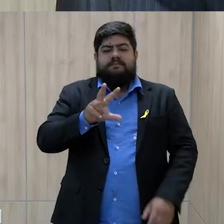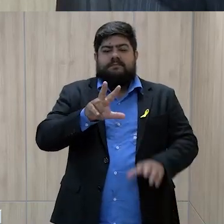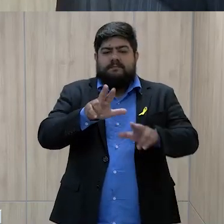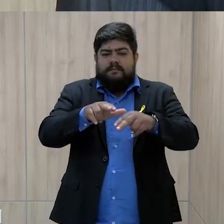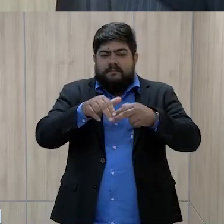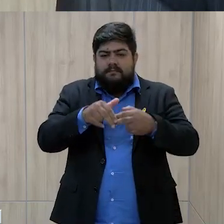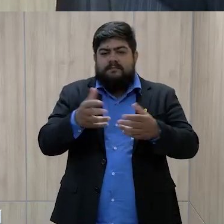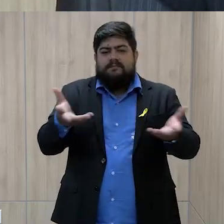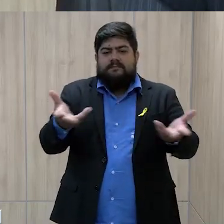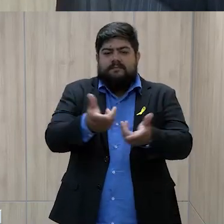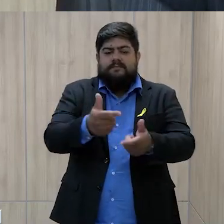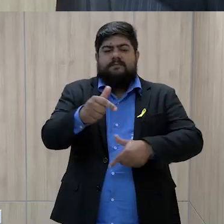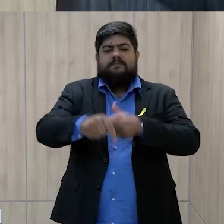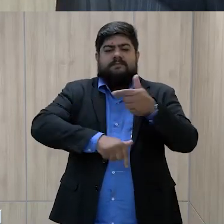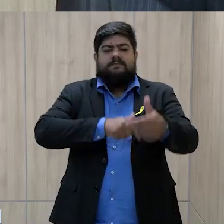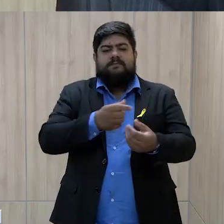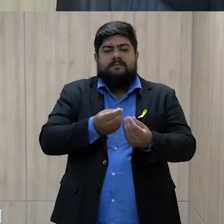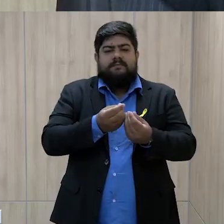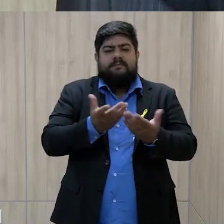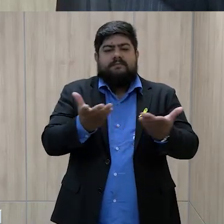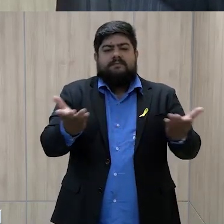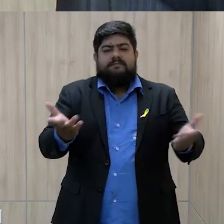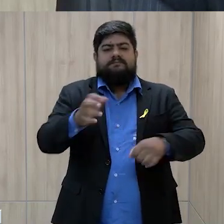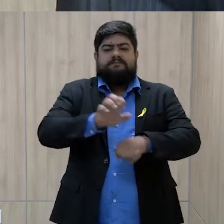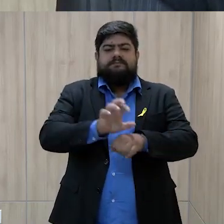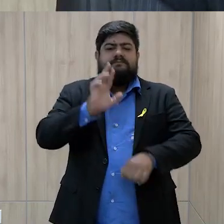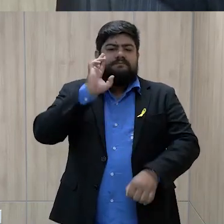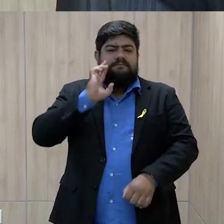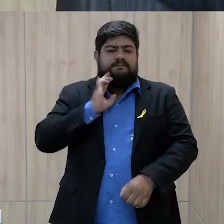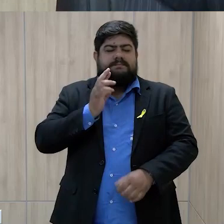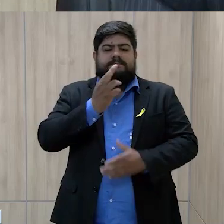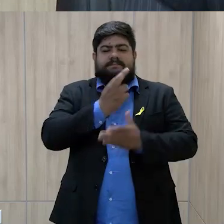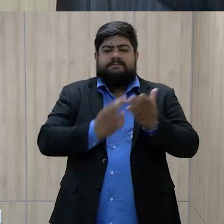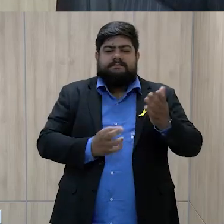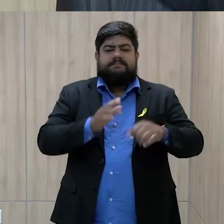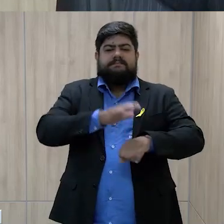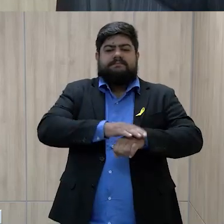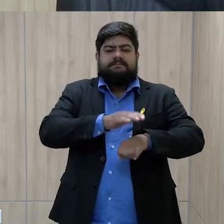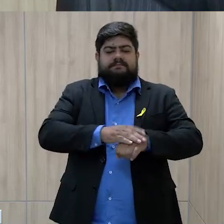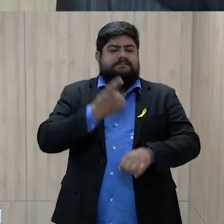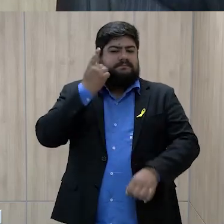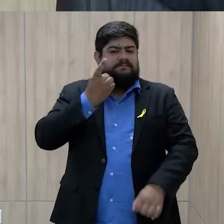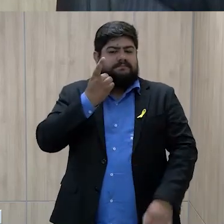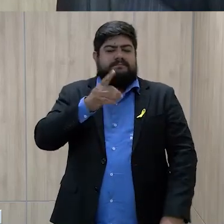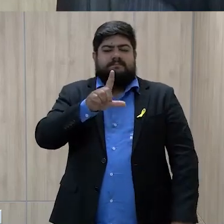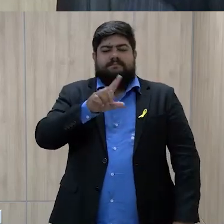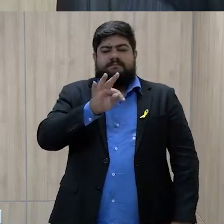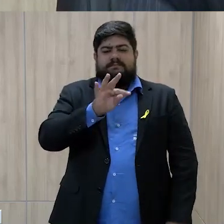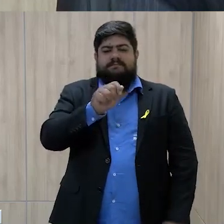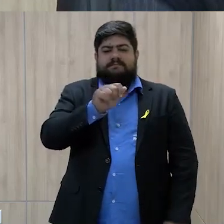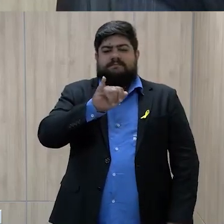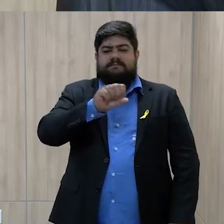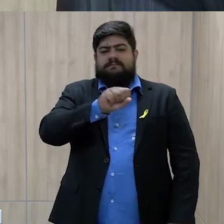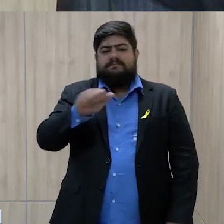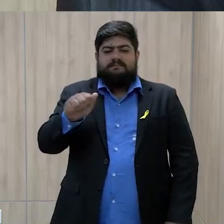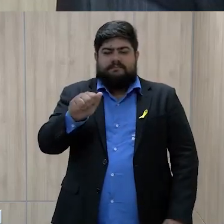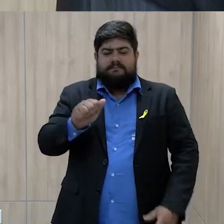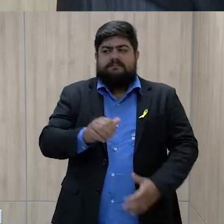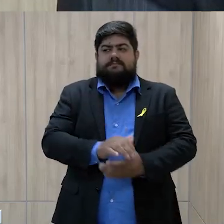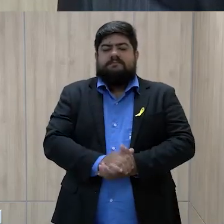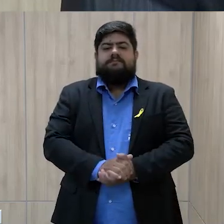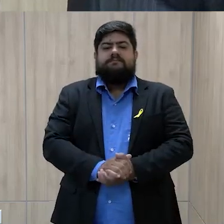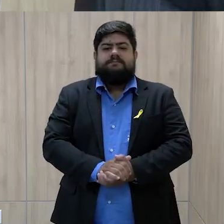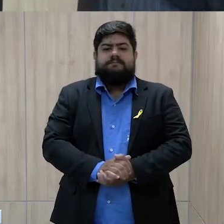Silva Lima pelos relevantes serviços prestado ao estado de Rondônia para relatar a deputada Thaíssa